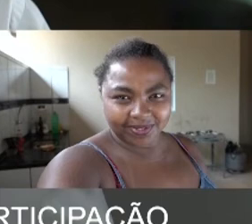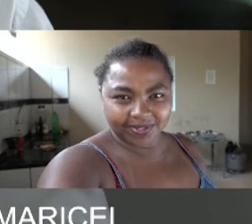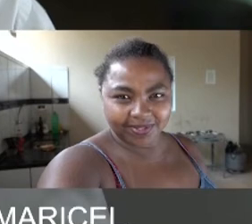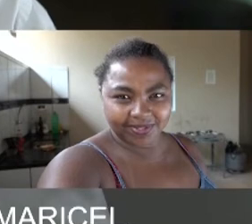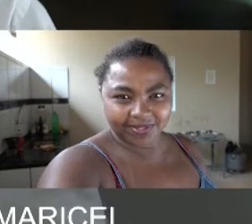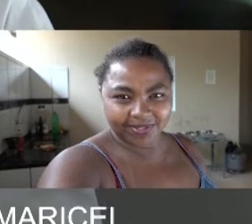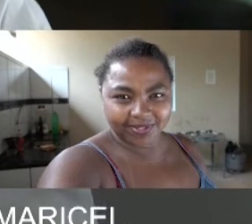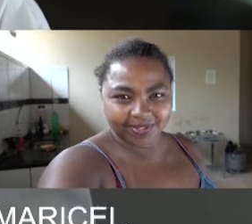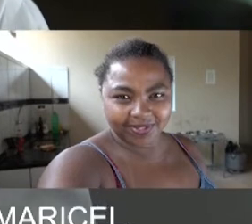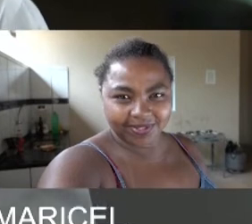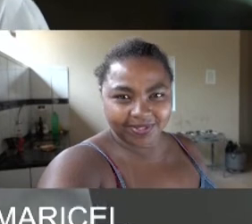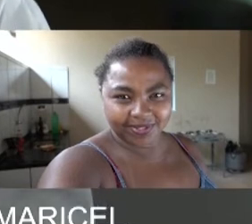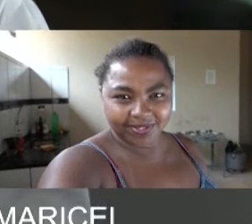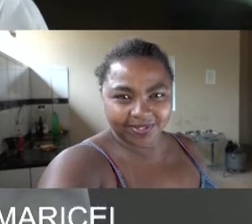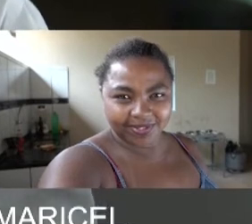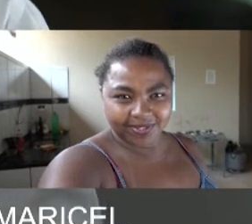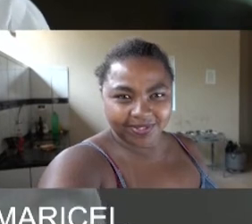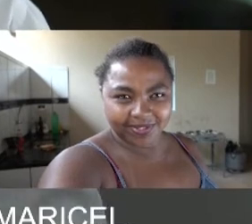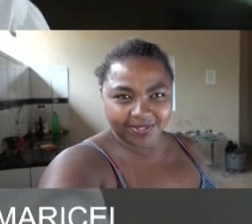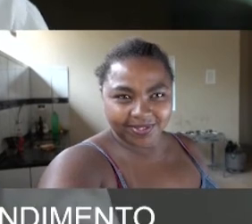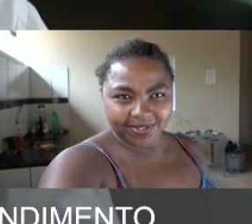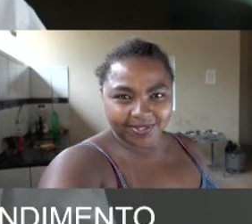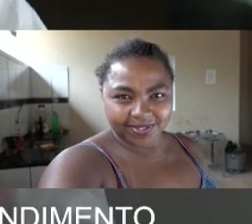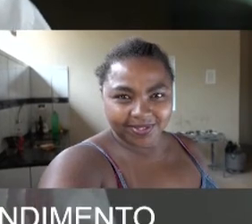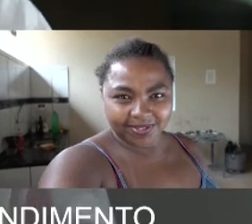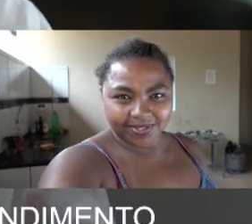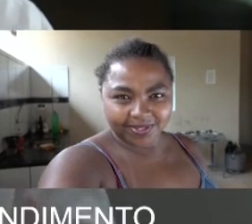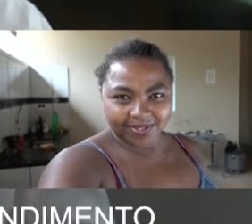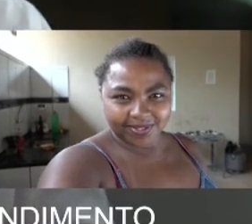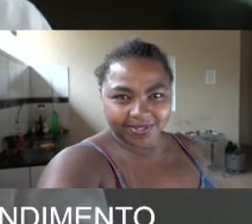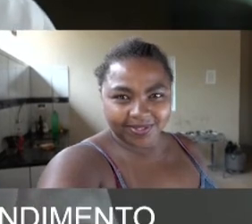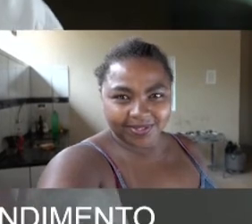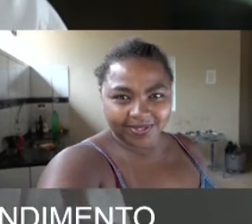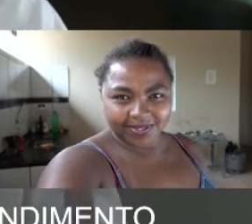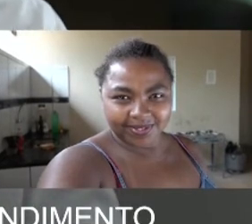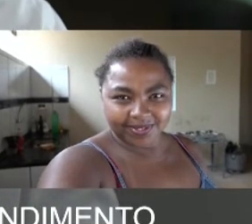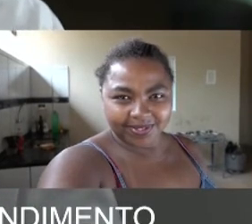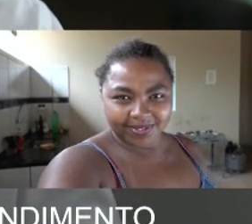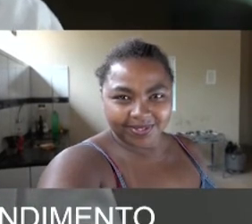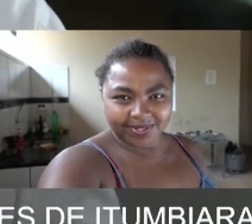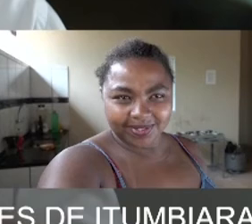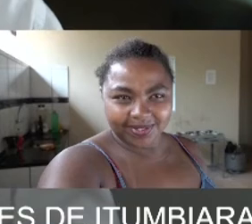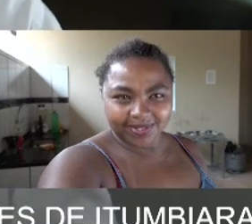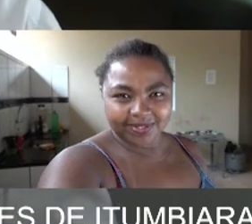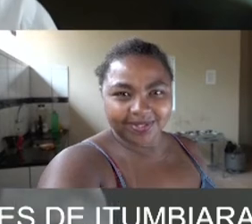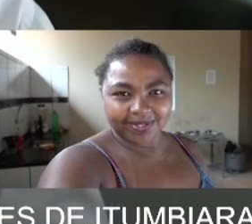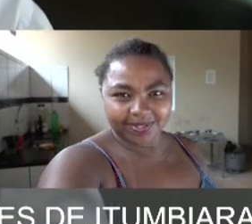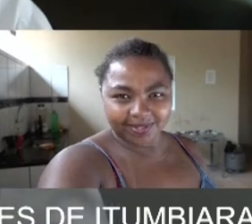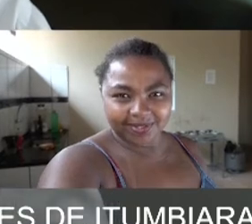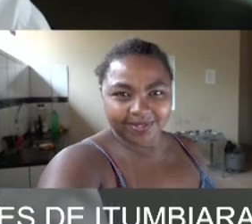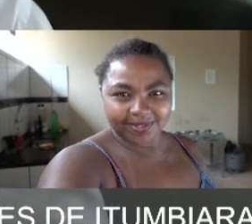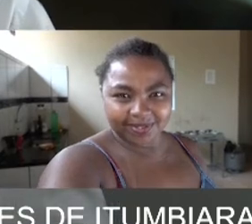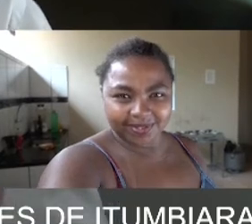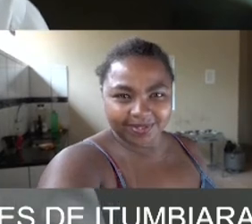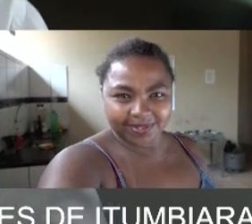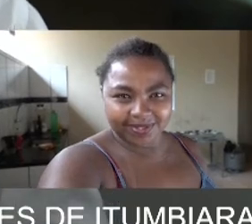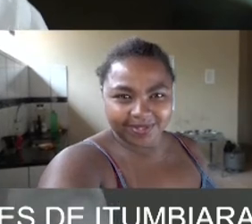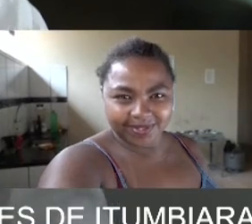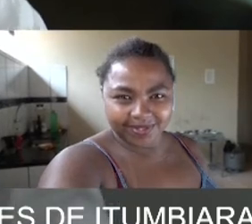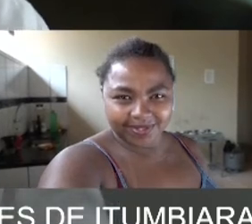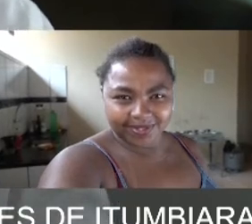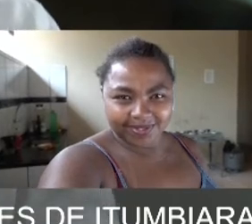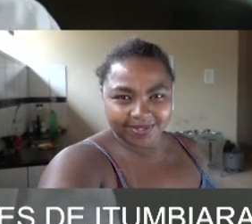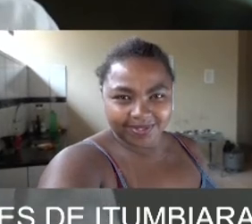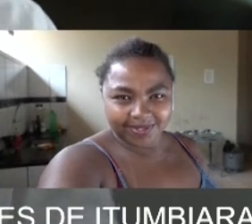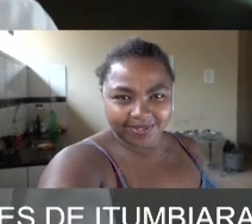com a participação da nossa vice-prefeita, doutora Maricel, para que nós possamos ampliar o atendimento básico de saúde e